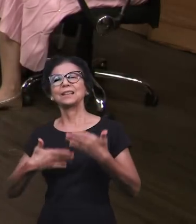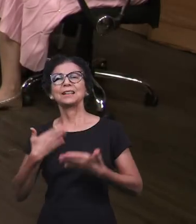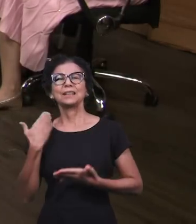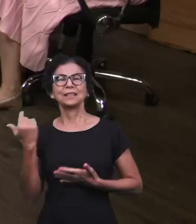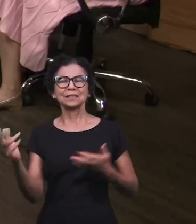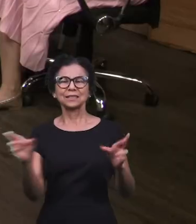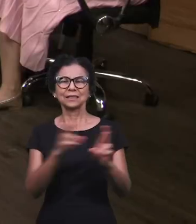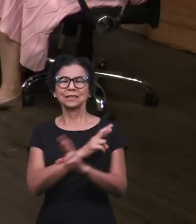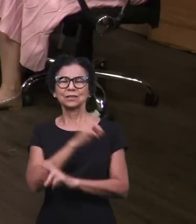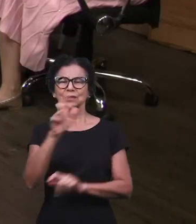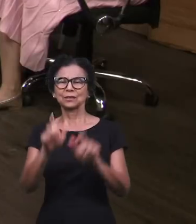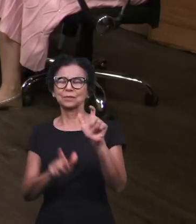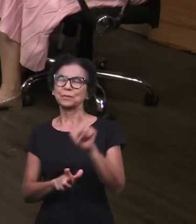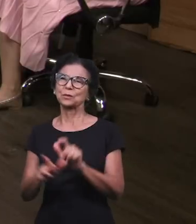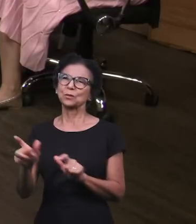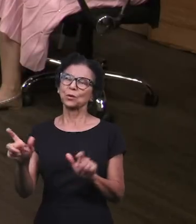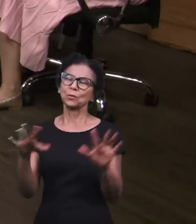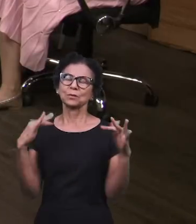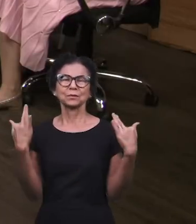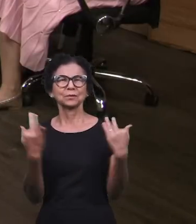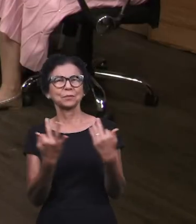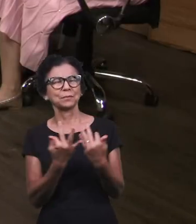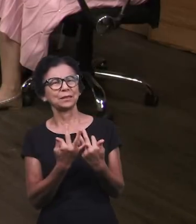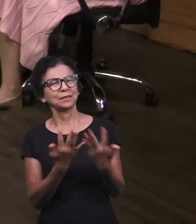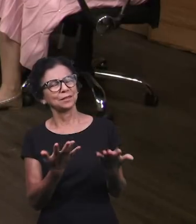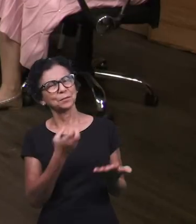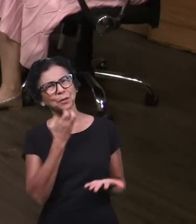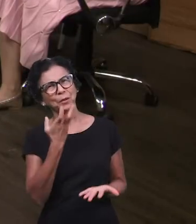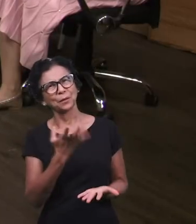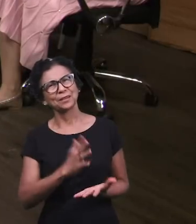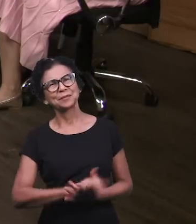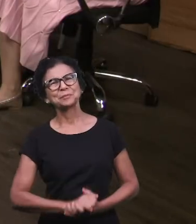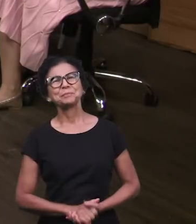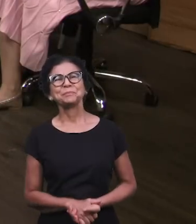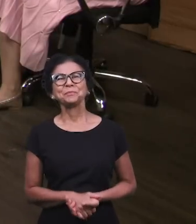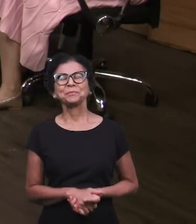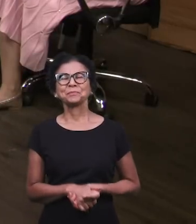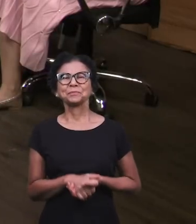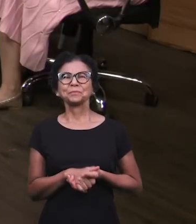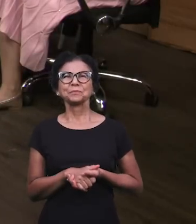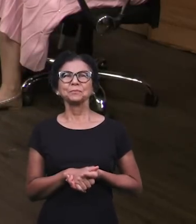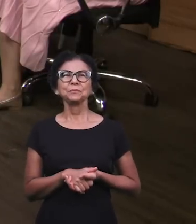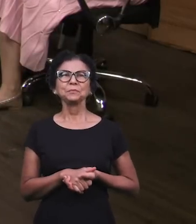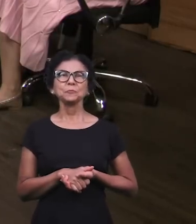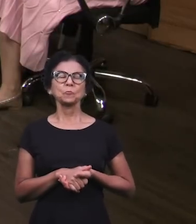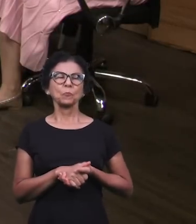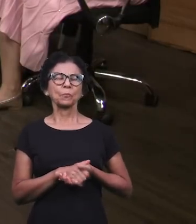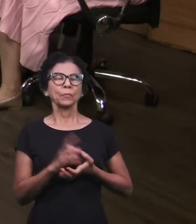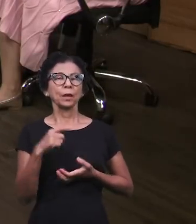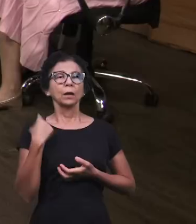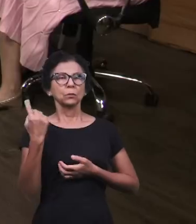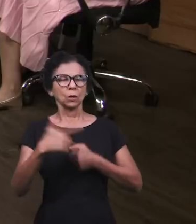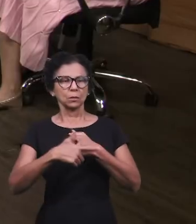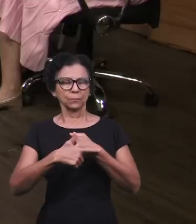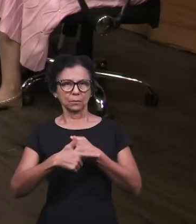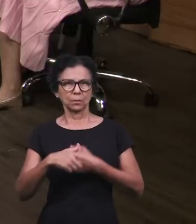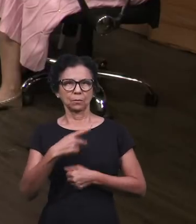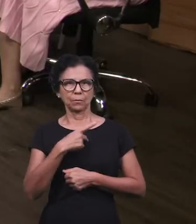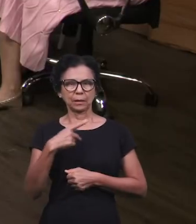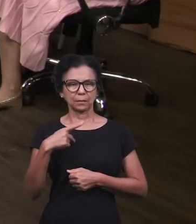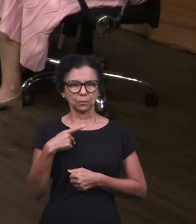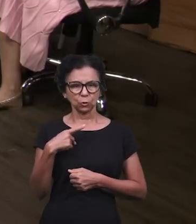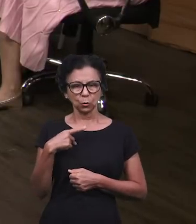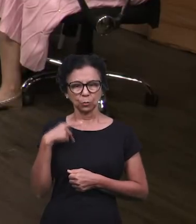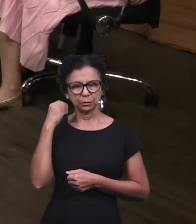em família. Essa é a vontade do Senhor. Né? Uma das experiências do ministério, Júlio, que nós trazemos no ministério, nosso ministério ele é